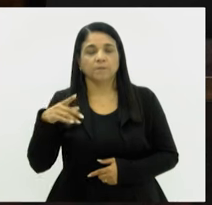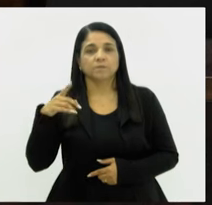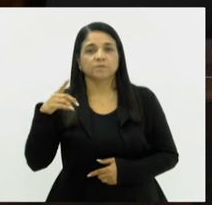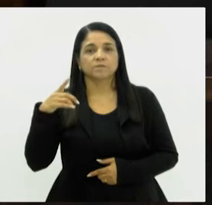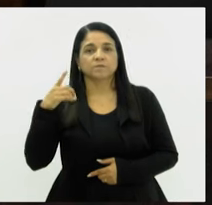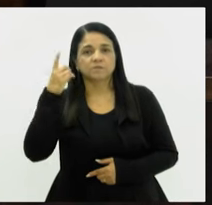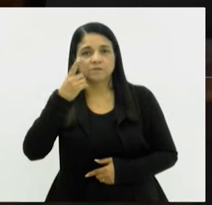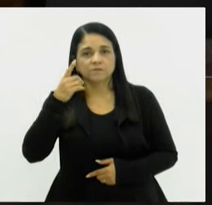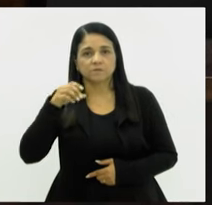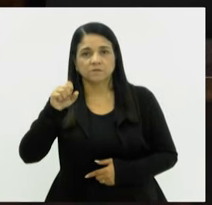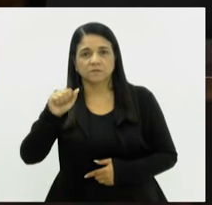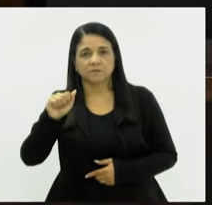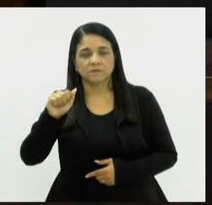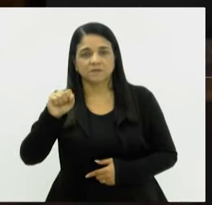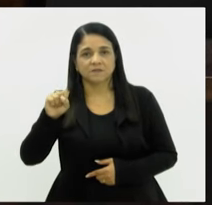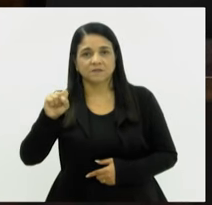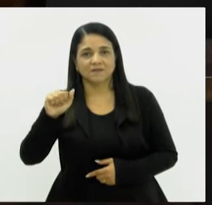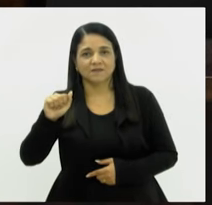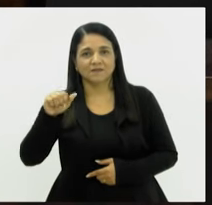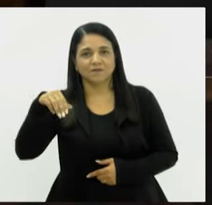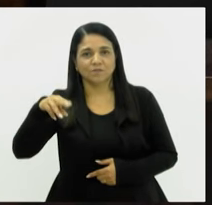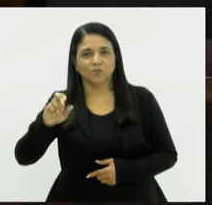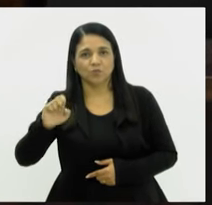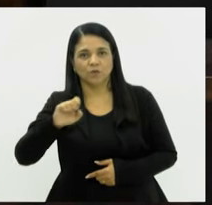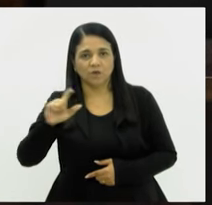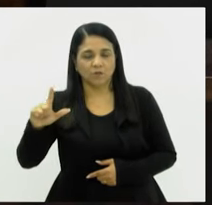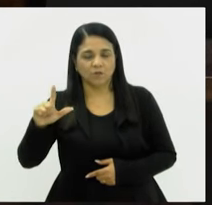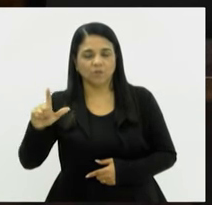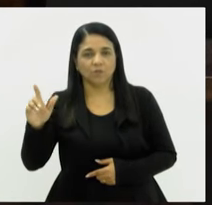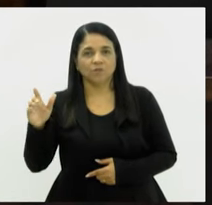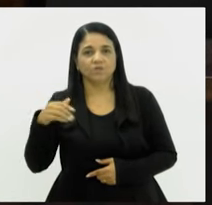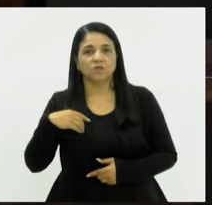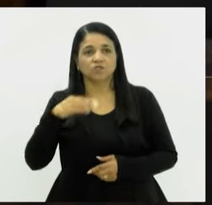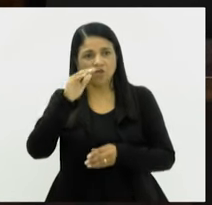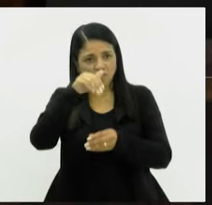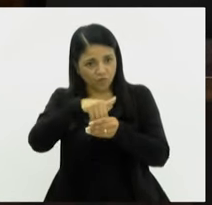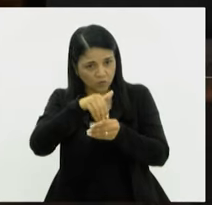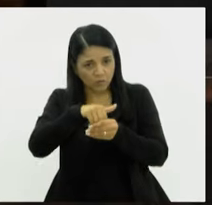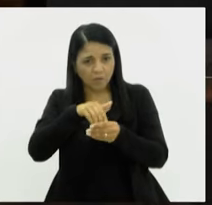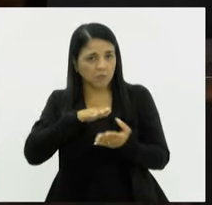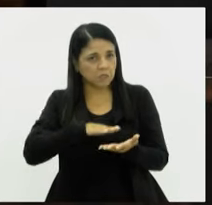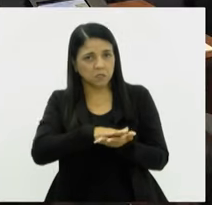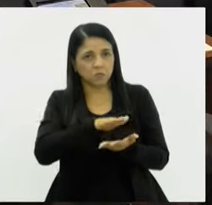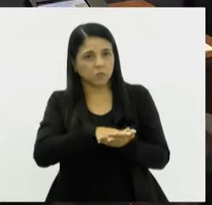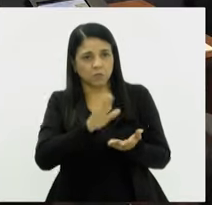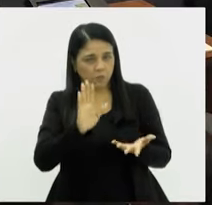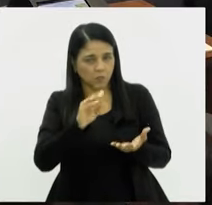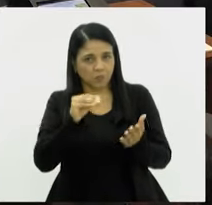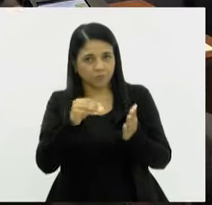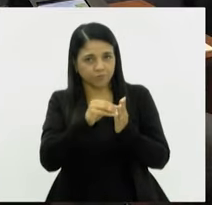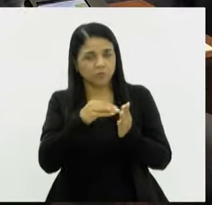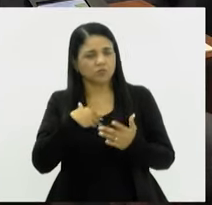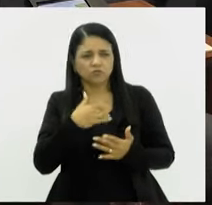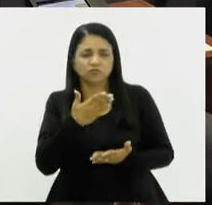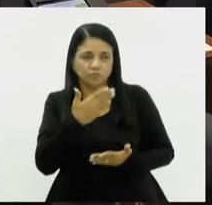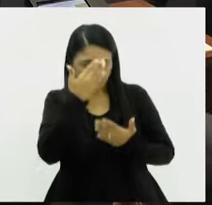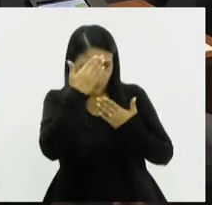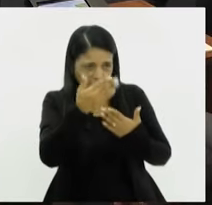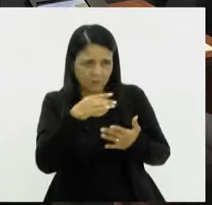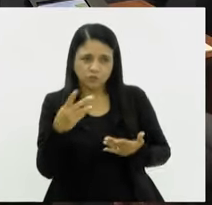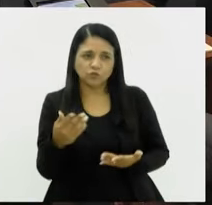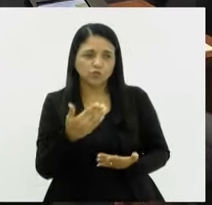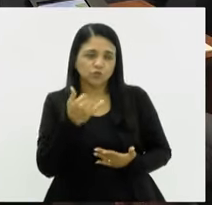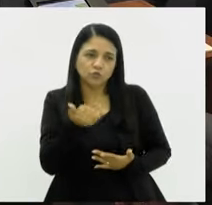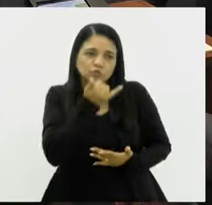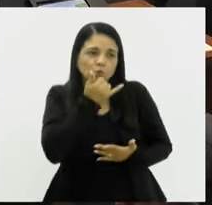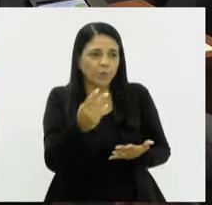Deputado Samuel Malafaia. Eu já votei, mas não está imprimindo ali. Pois não, obrigada. Desculpe pelo erro, porque aqui também não está